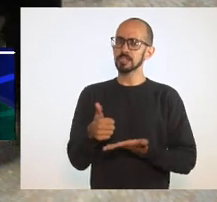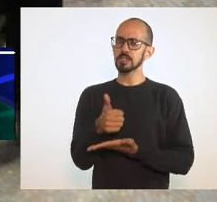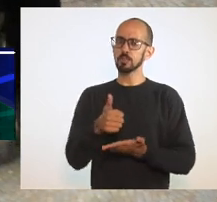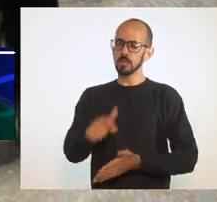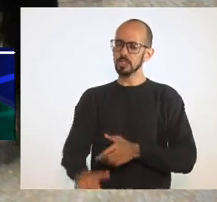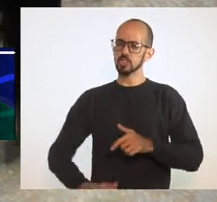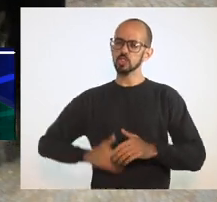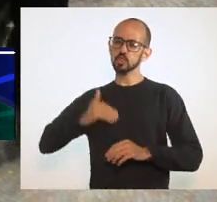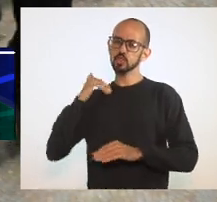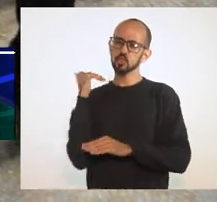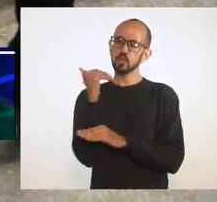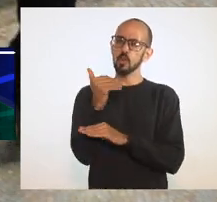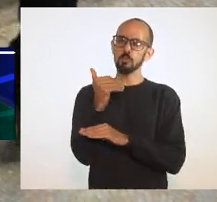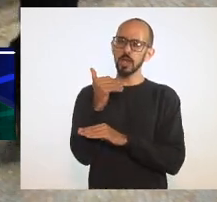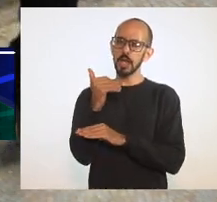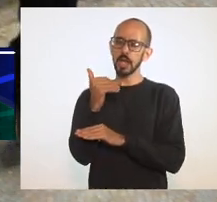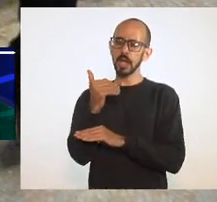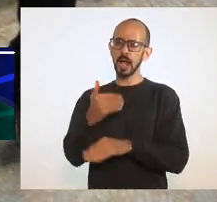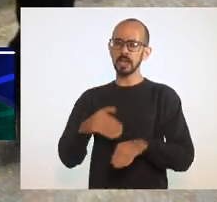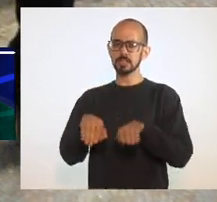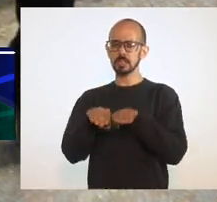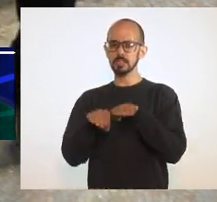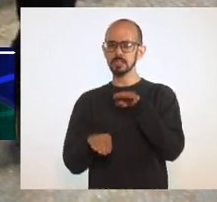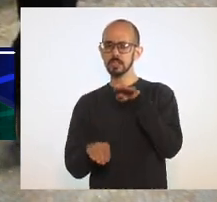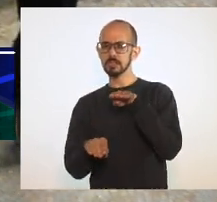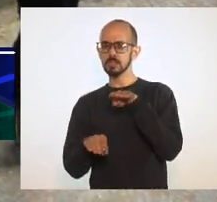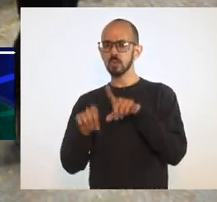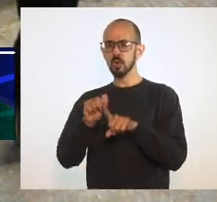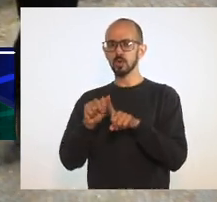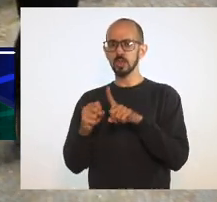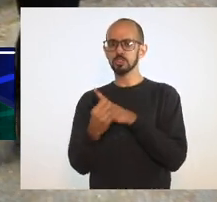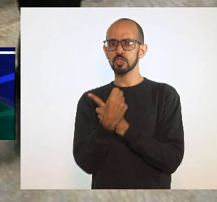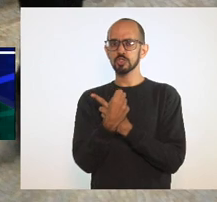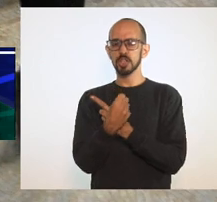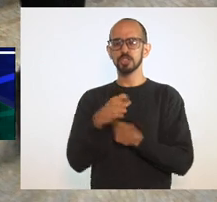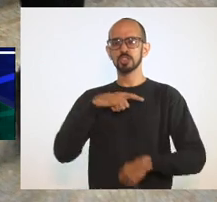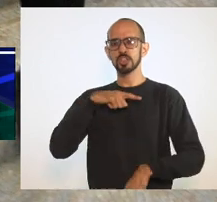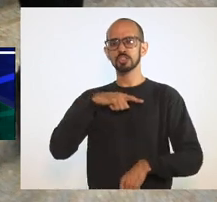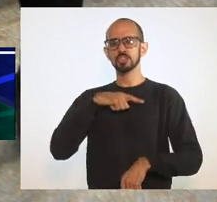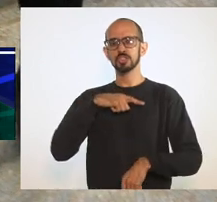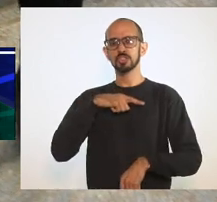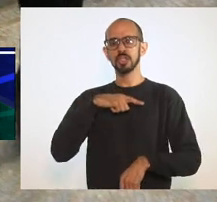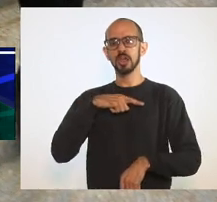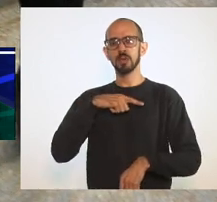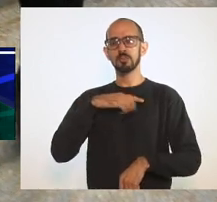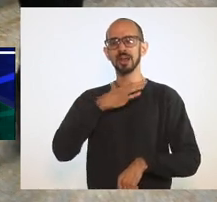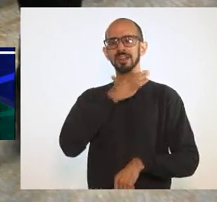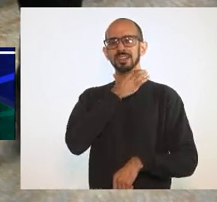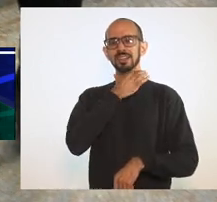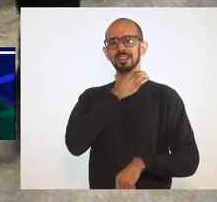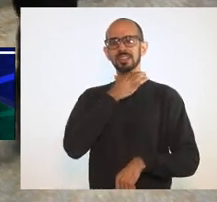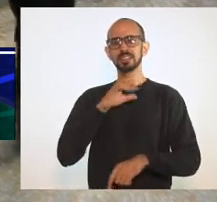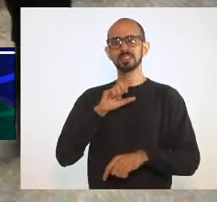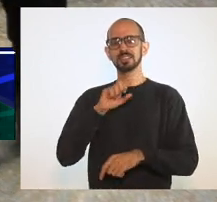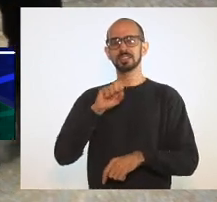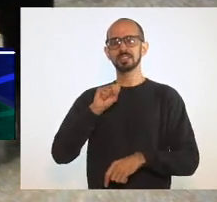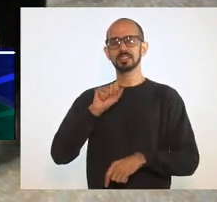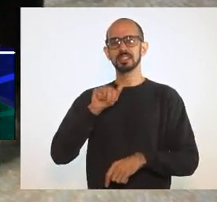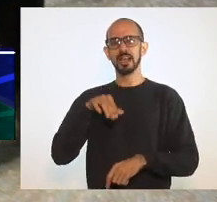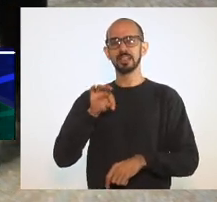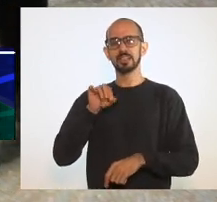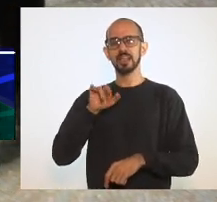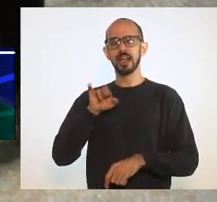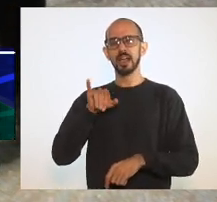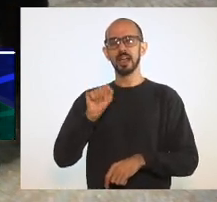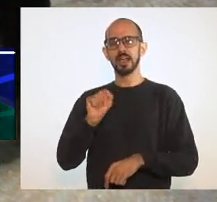das desigualdades nesse momento em que a gente tem uma crise sanitária, uma crise humanitária, uma crise